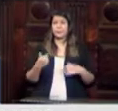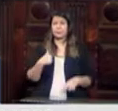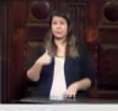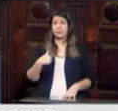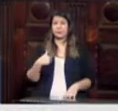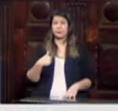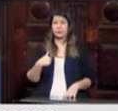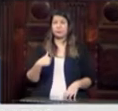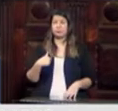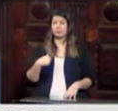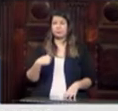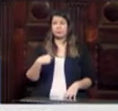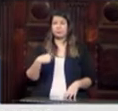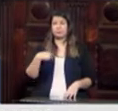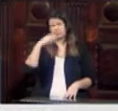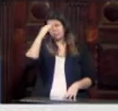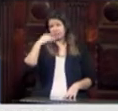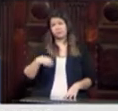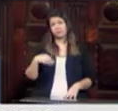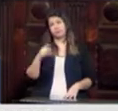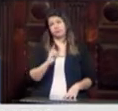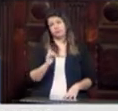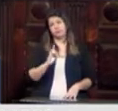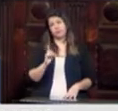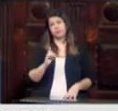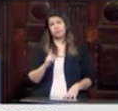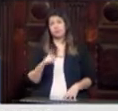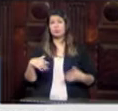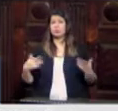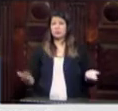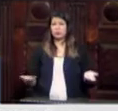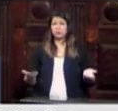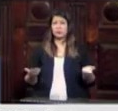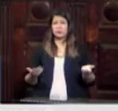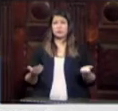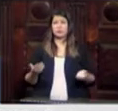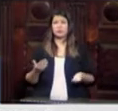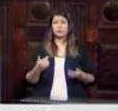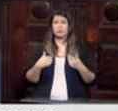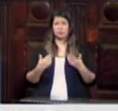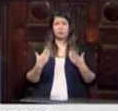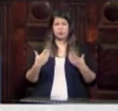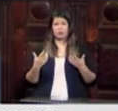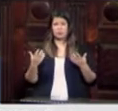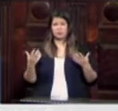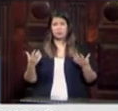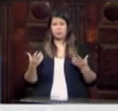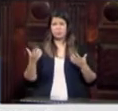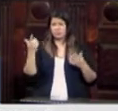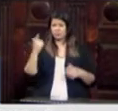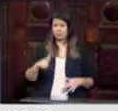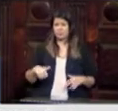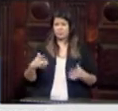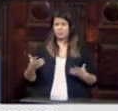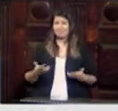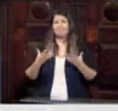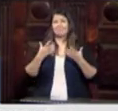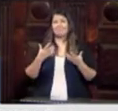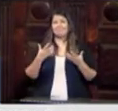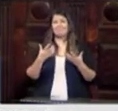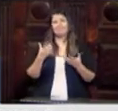de persistir sobre os nossos pontos de vista. Então, eu queria exaltar essa questão